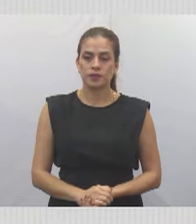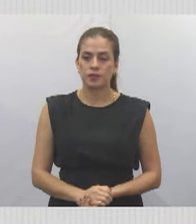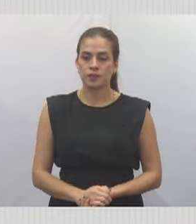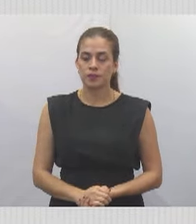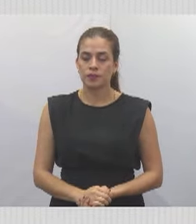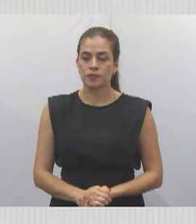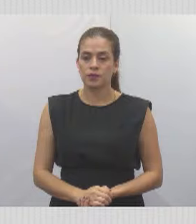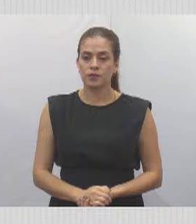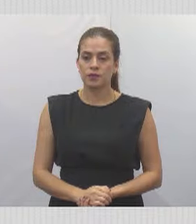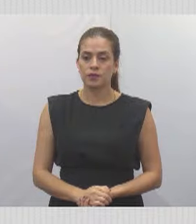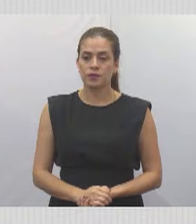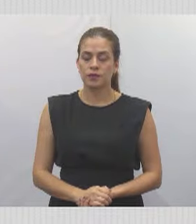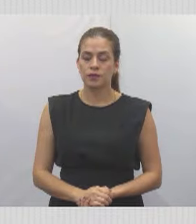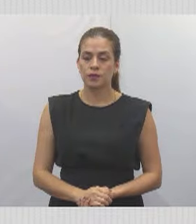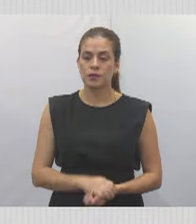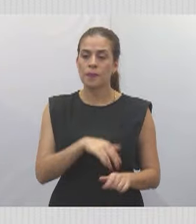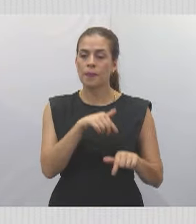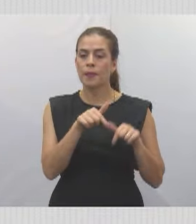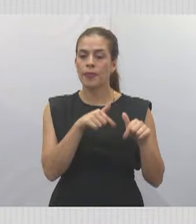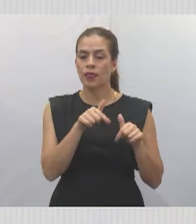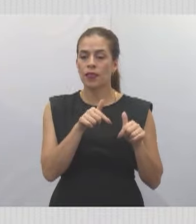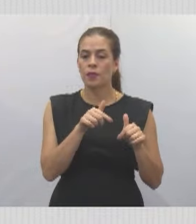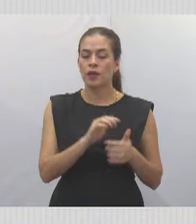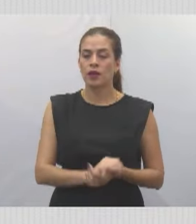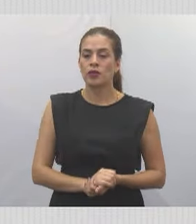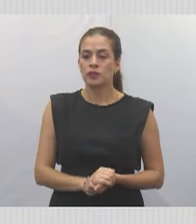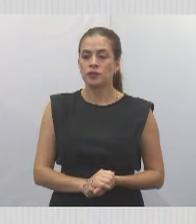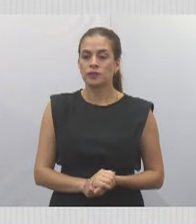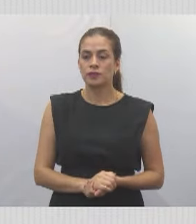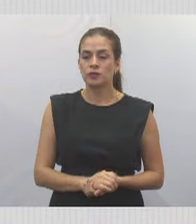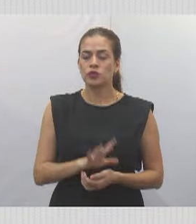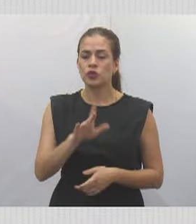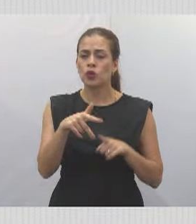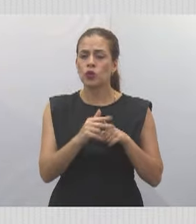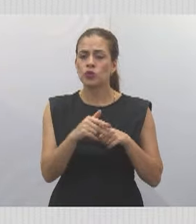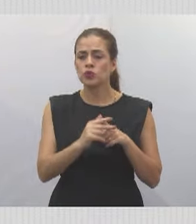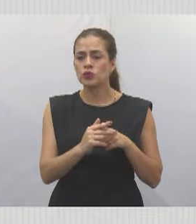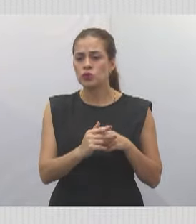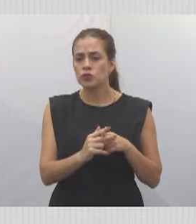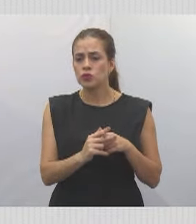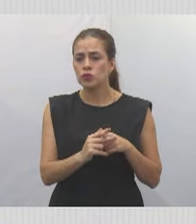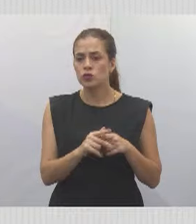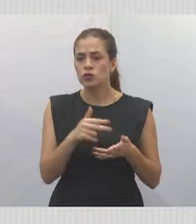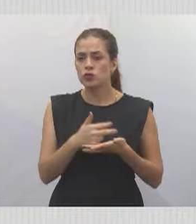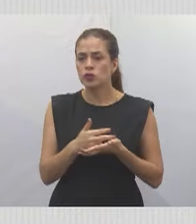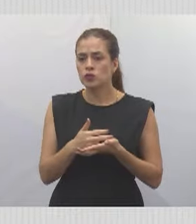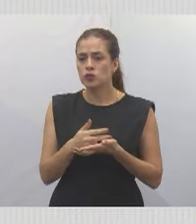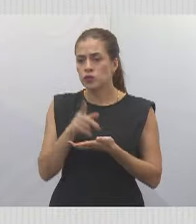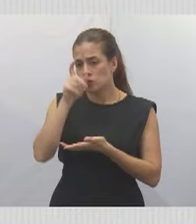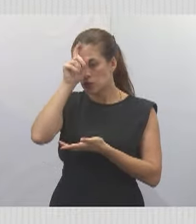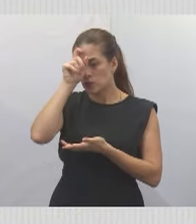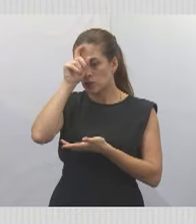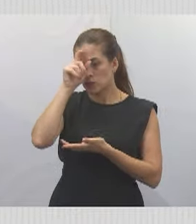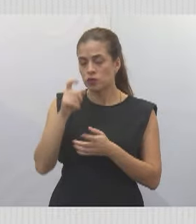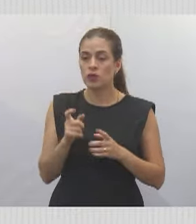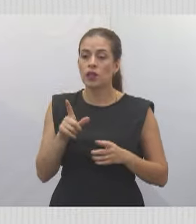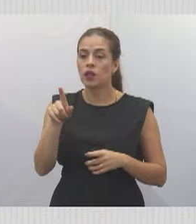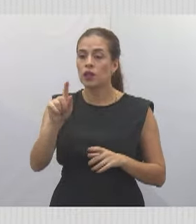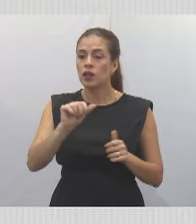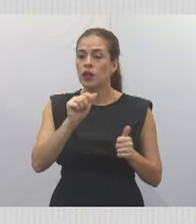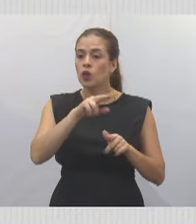Produção de serviços. Temos então só uma correção a fazer ali, em vez de leitos hospitalares são consultas